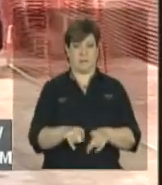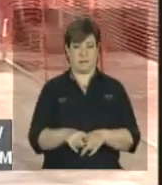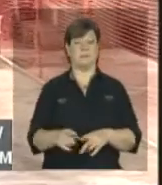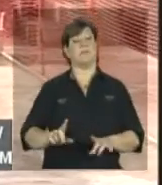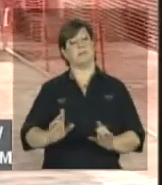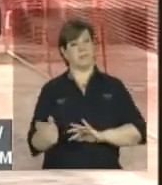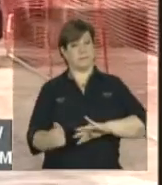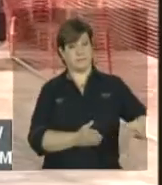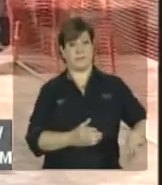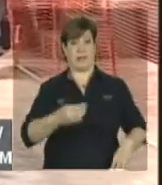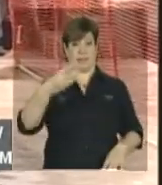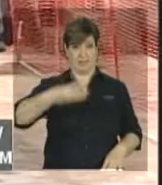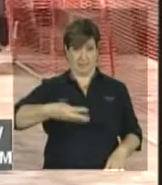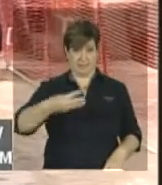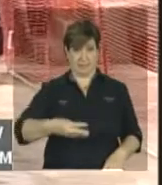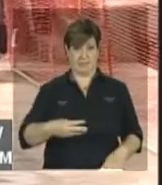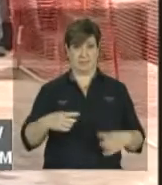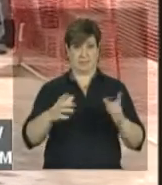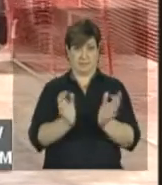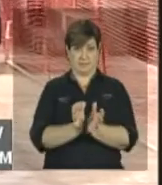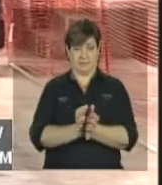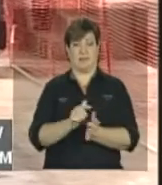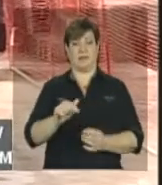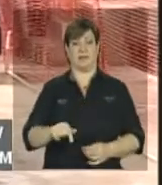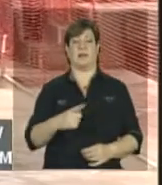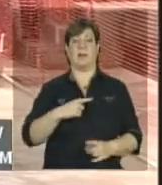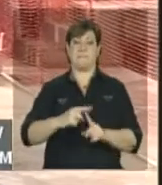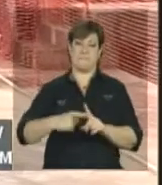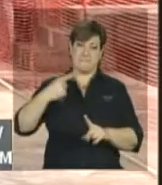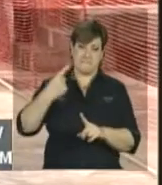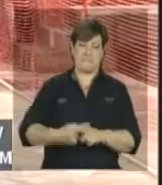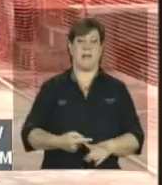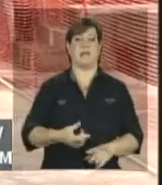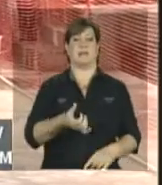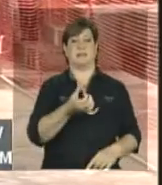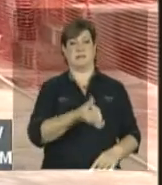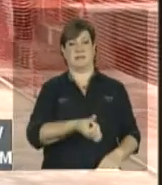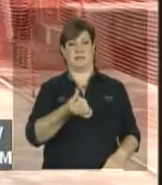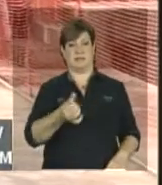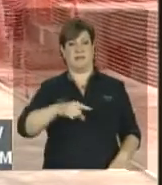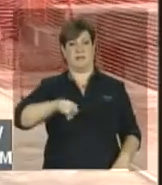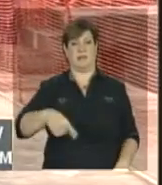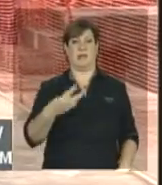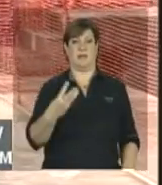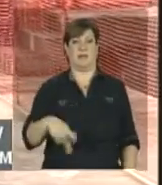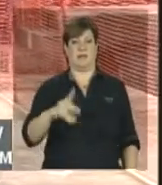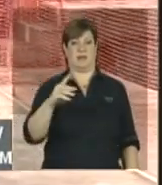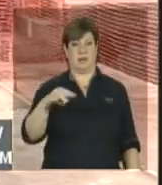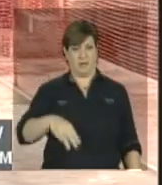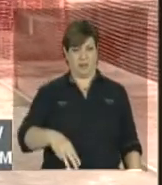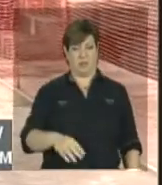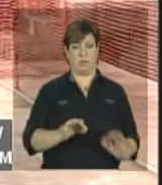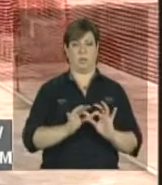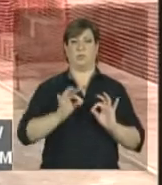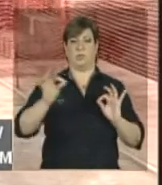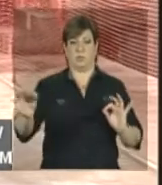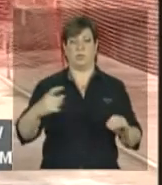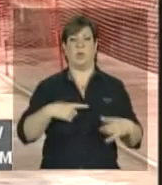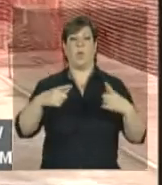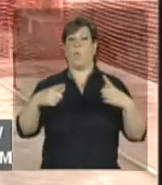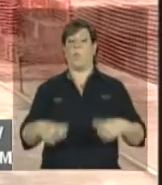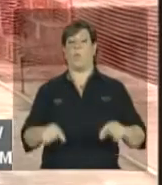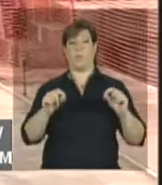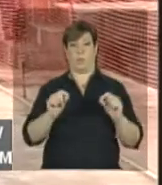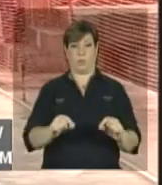3 tem mais de 66 quilômetros, 66,3 quilômetros de extensão, está